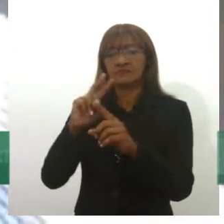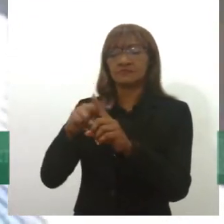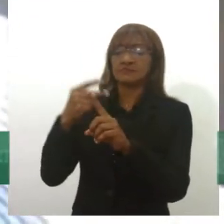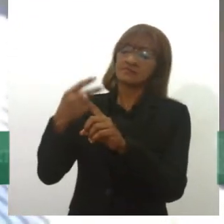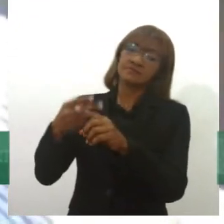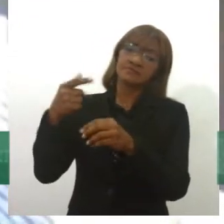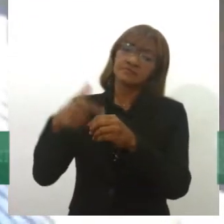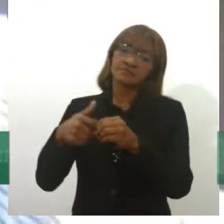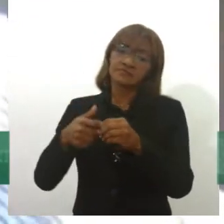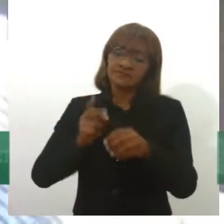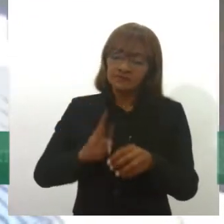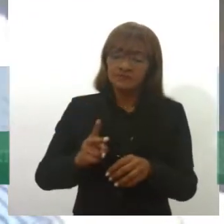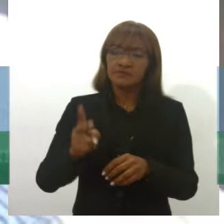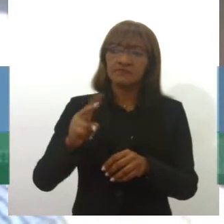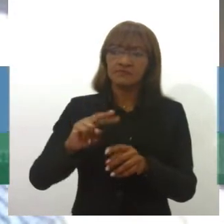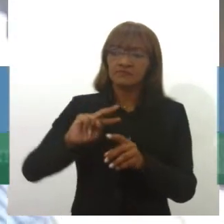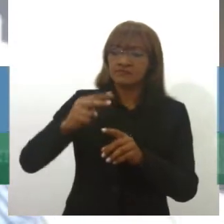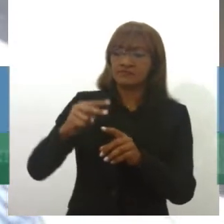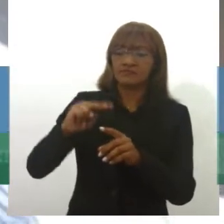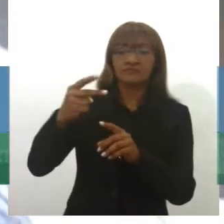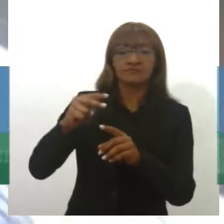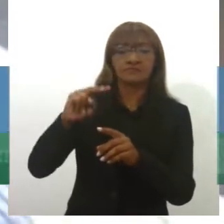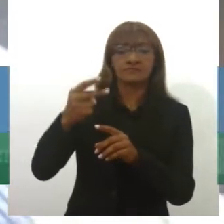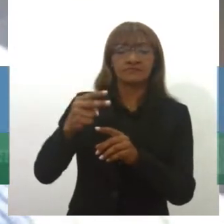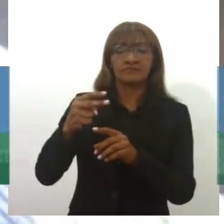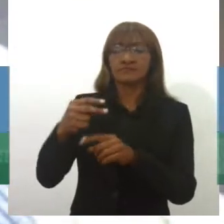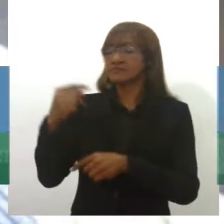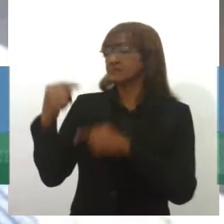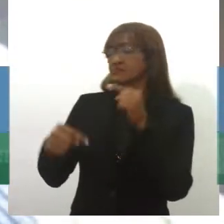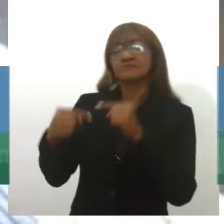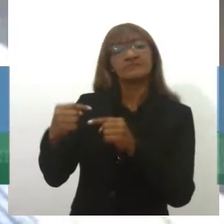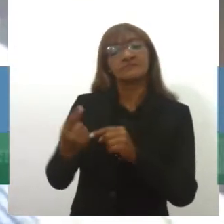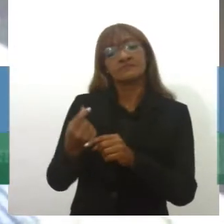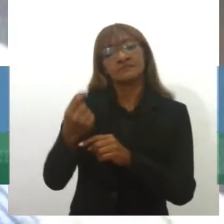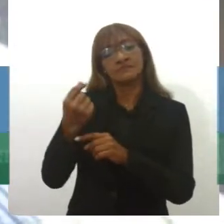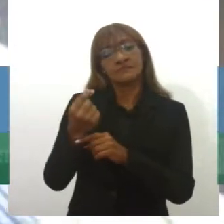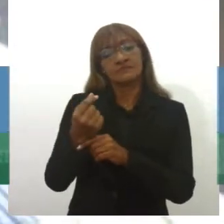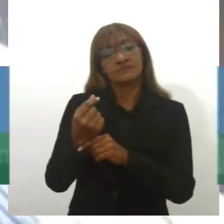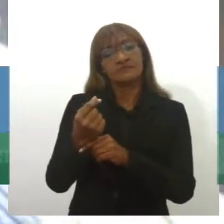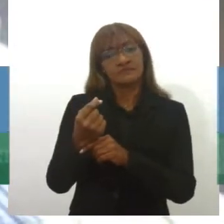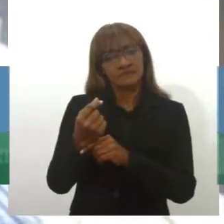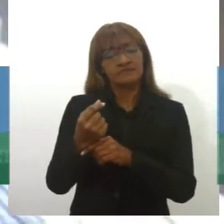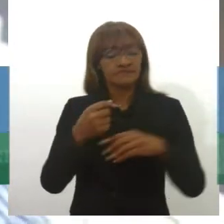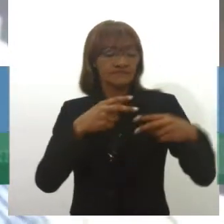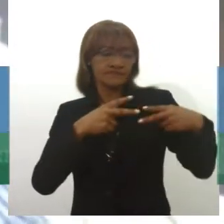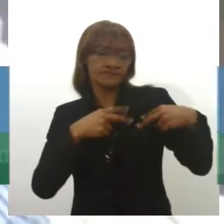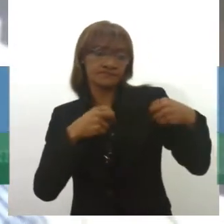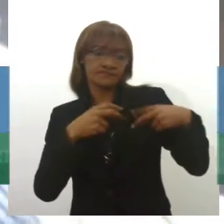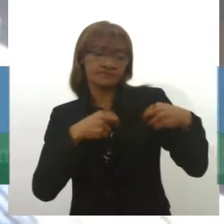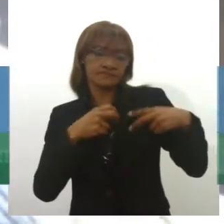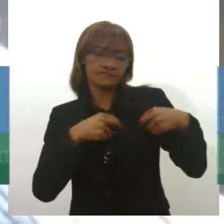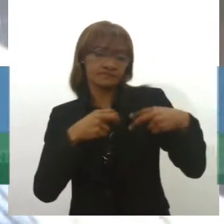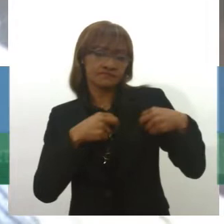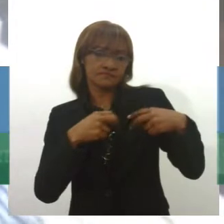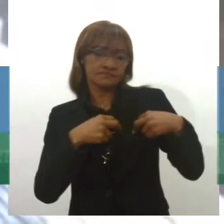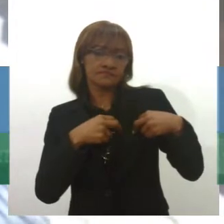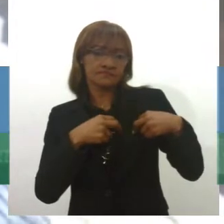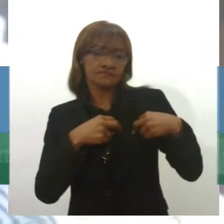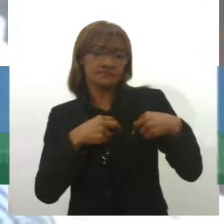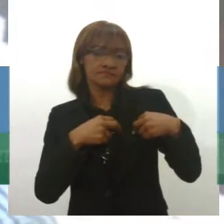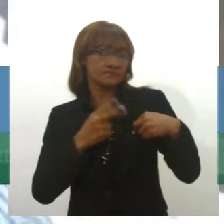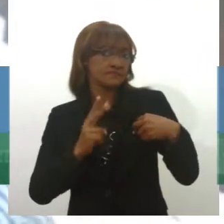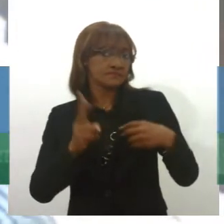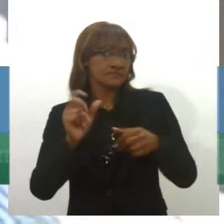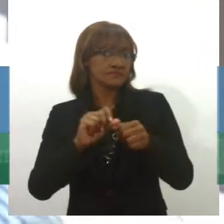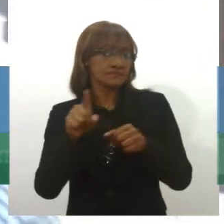continuou aumentando. Tanto pela política de preço que a Petrobras pratica, que